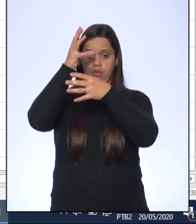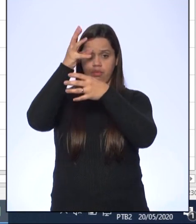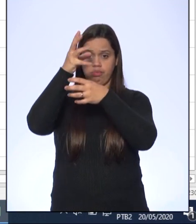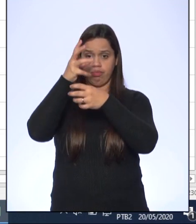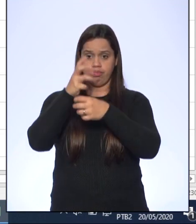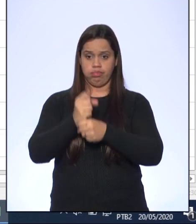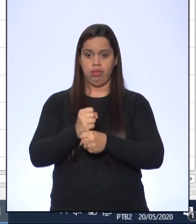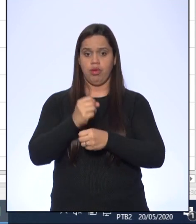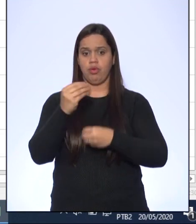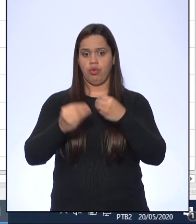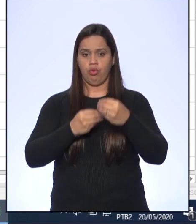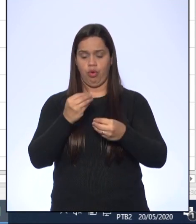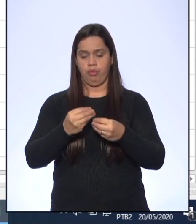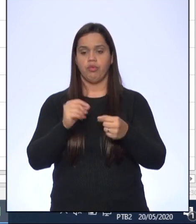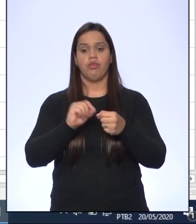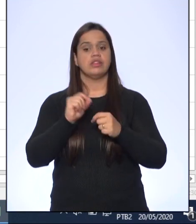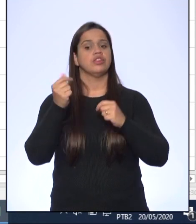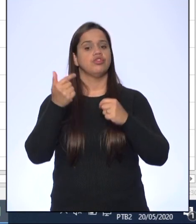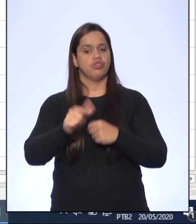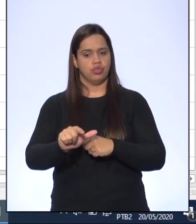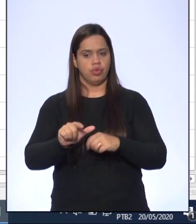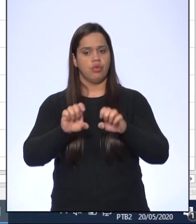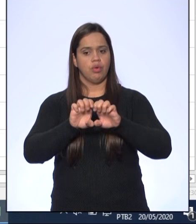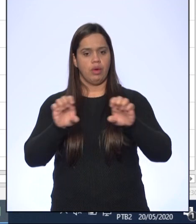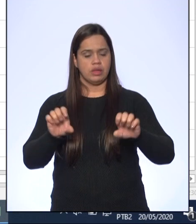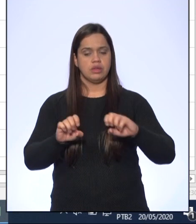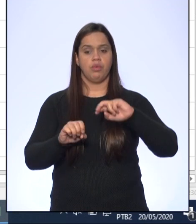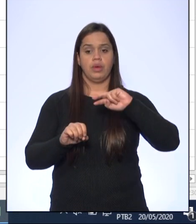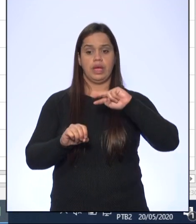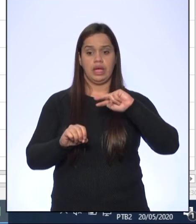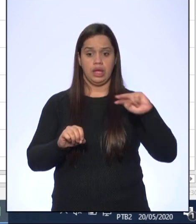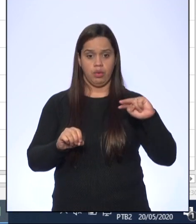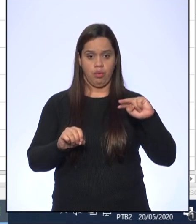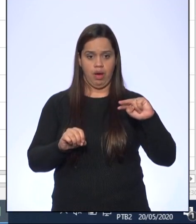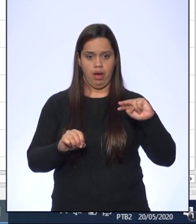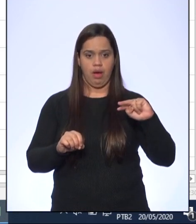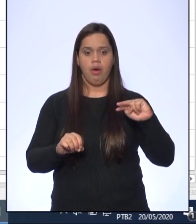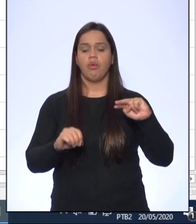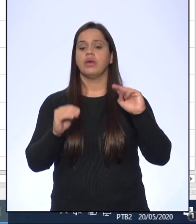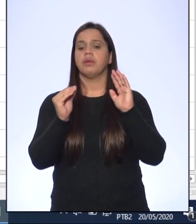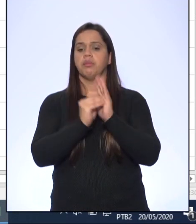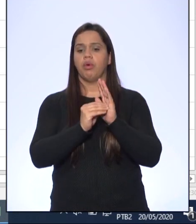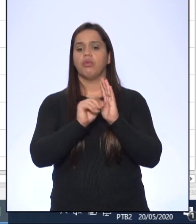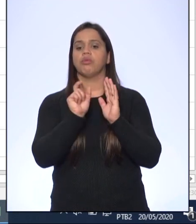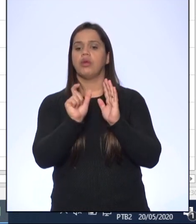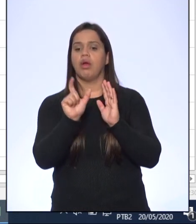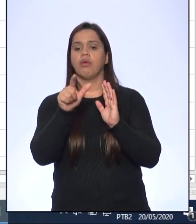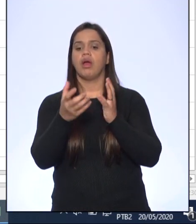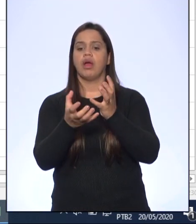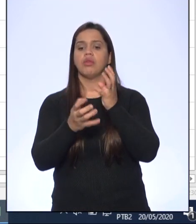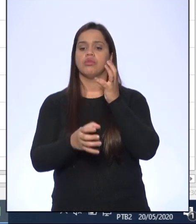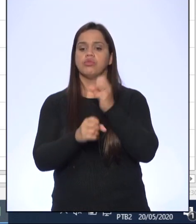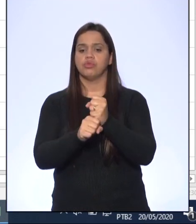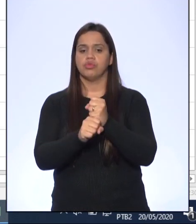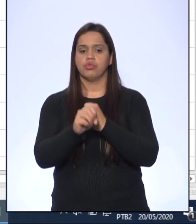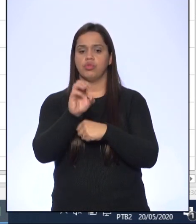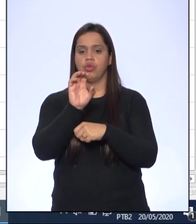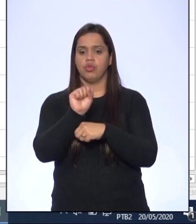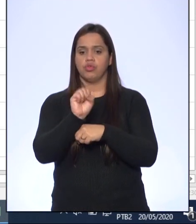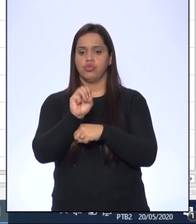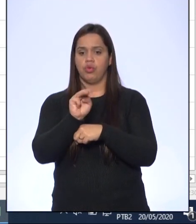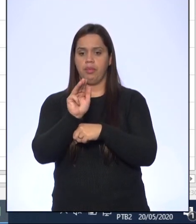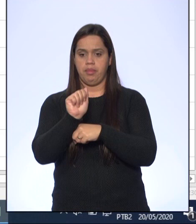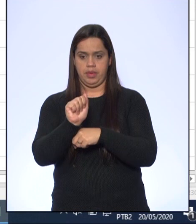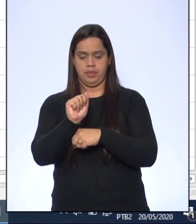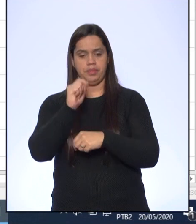na equação igual, ponho o que eu quero fazer. Eu quero somar. Então, eu vou lá. Soma. Beleza. Reparem no seguinte,